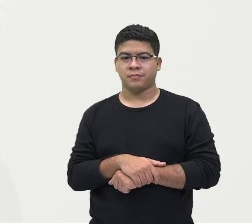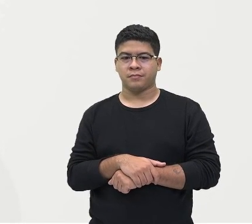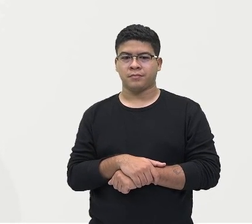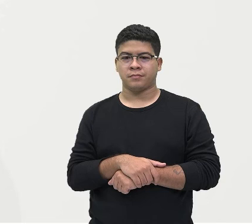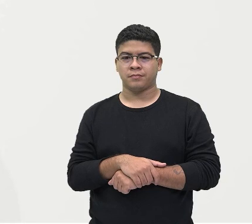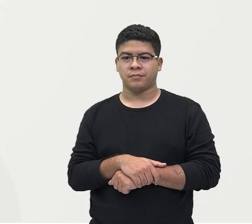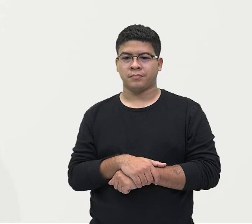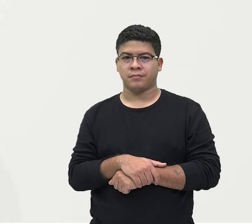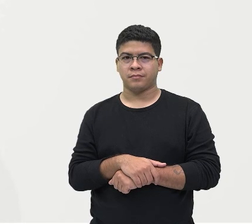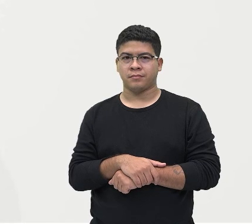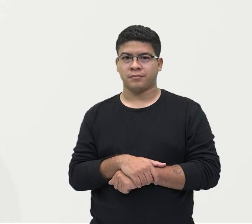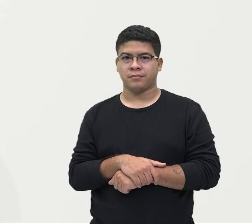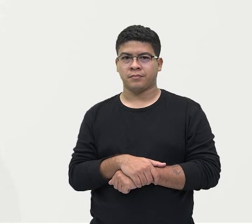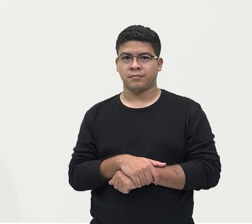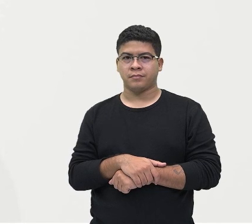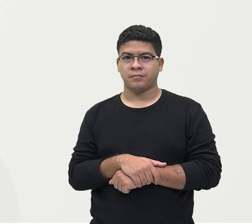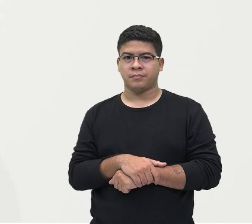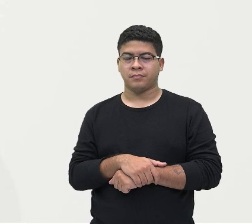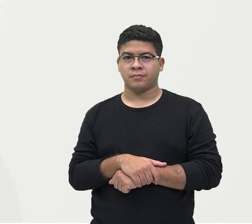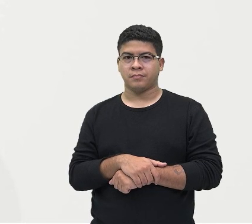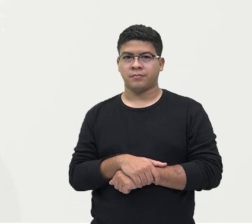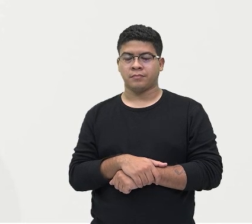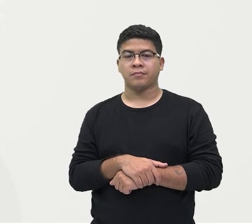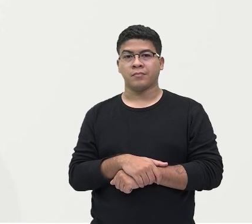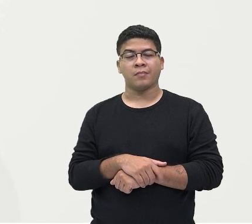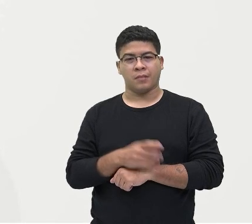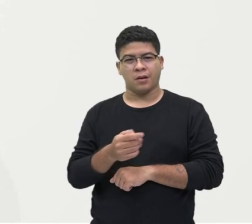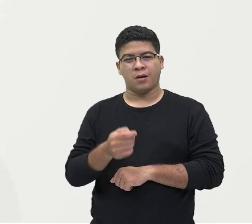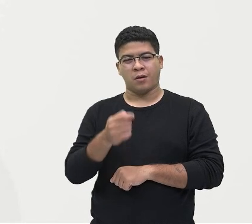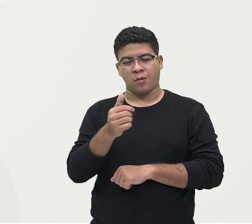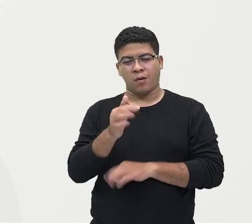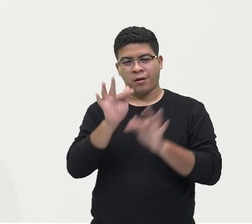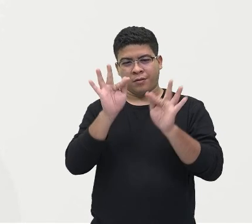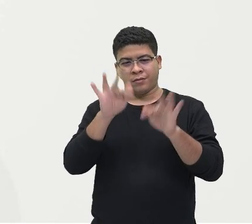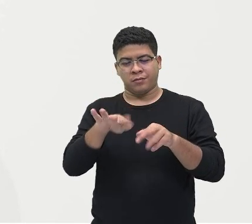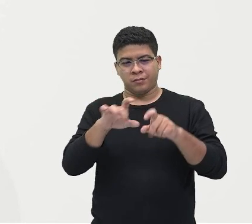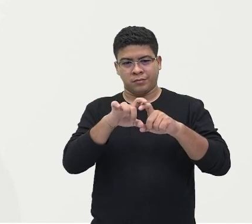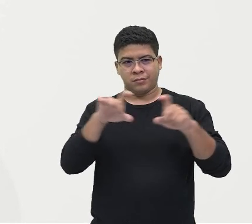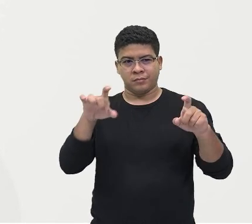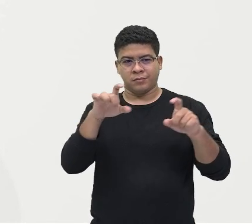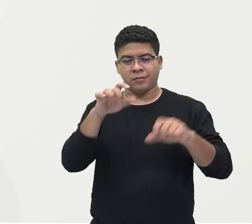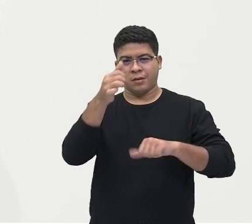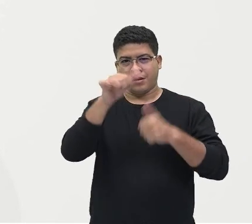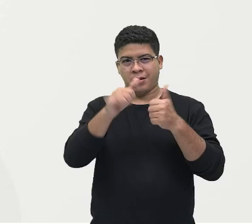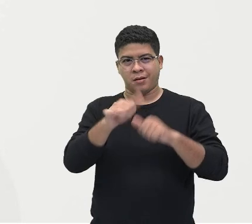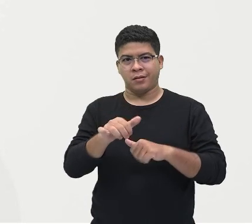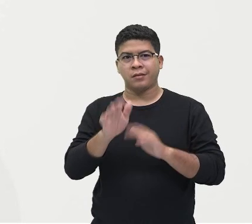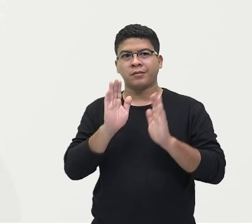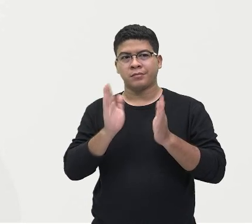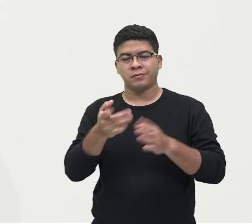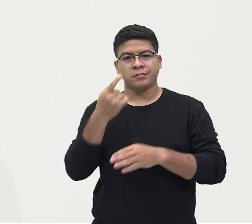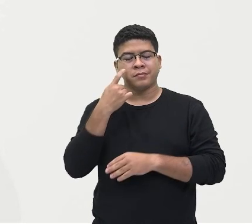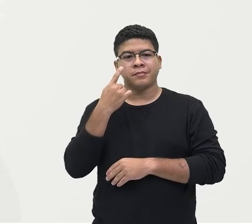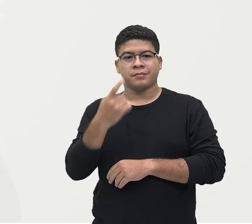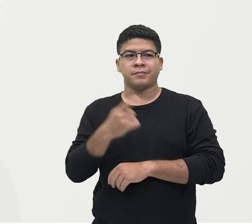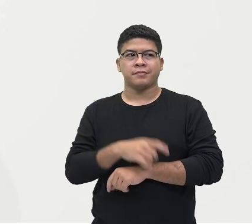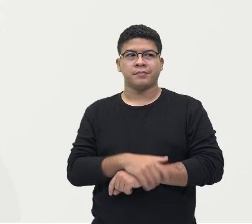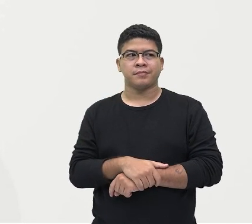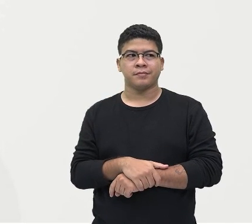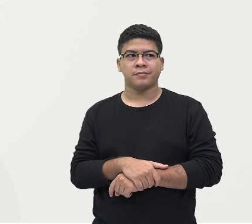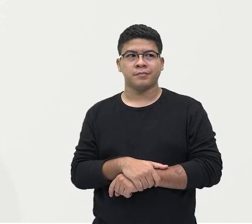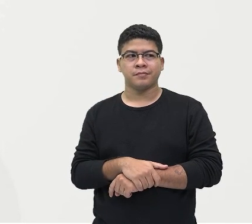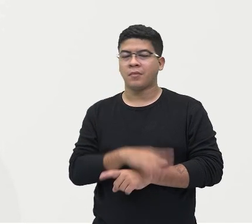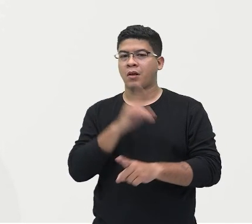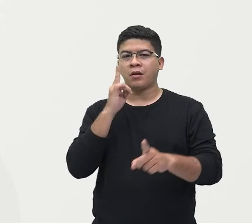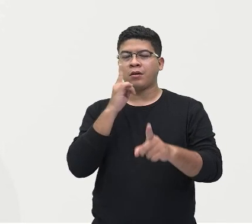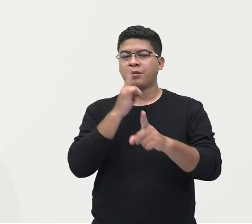ver se a gente encontra mais palavras cognatas. Então eles utilizam, né? O aprendizado aqui